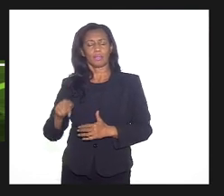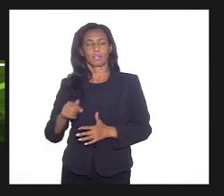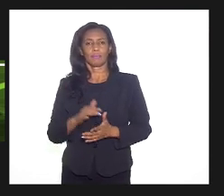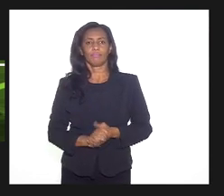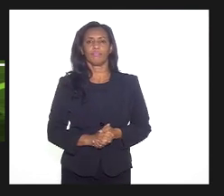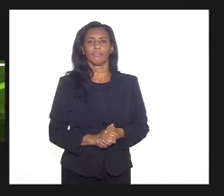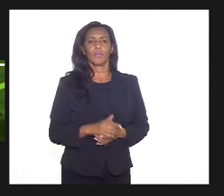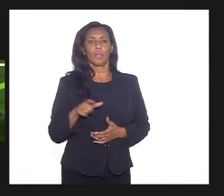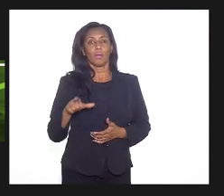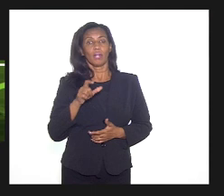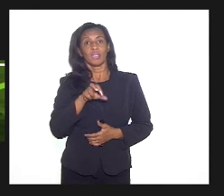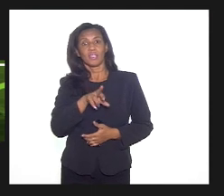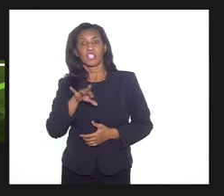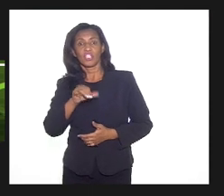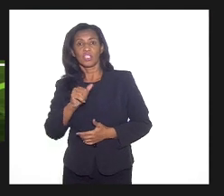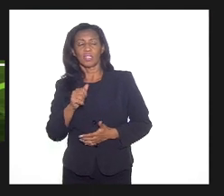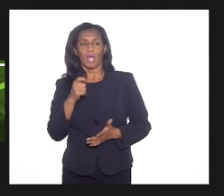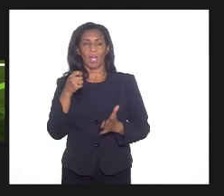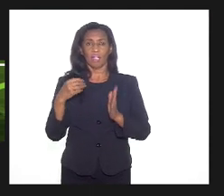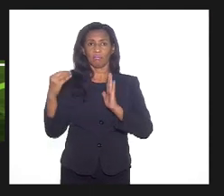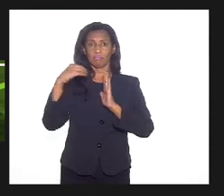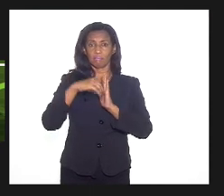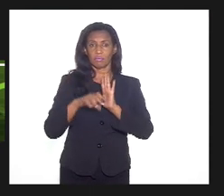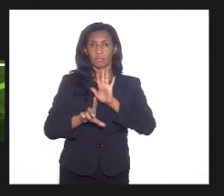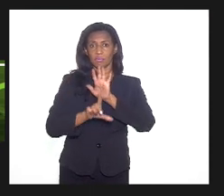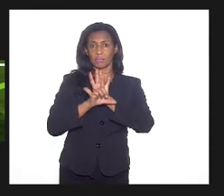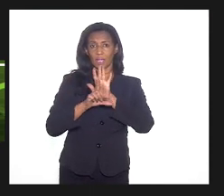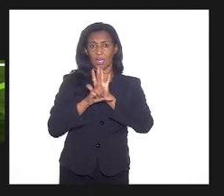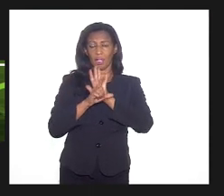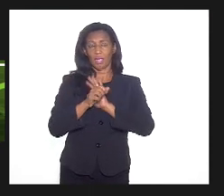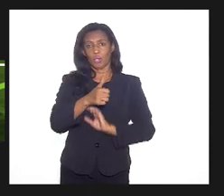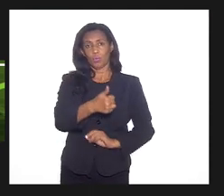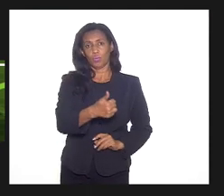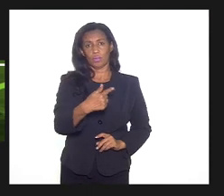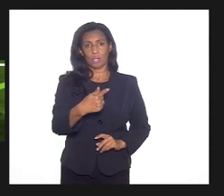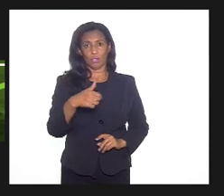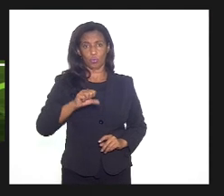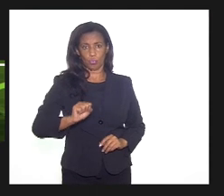critérios estabelecidos na Lei Complementar 178.